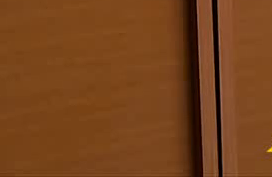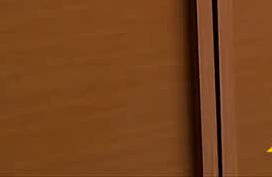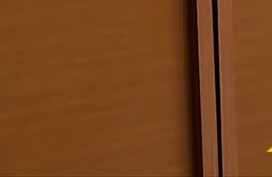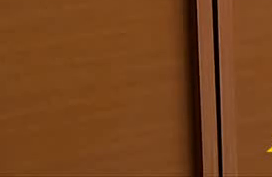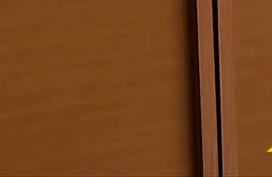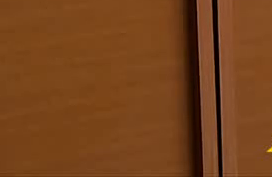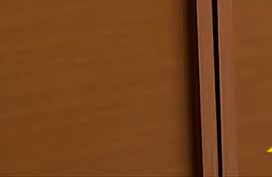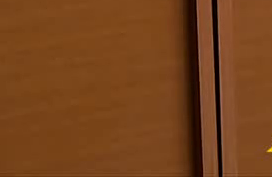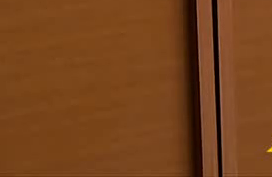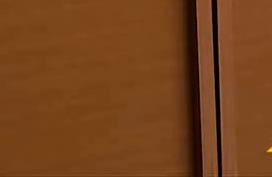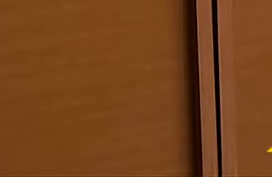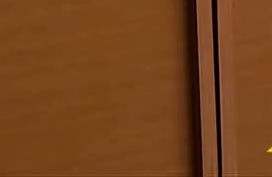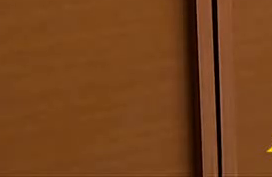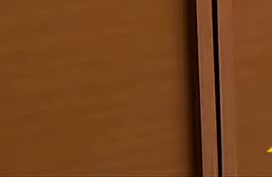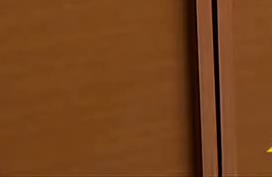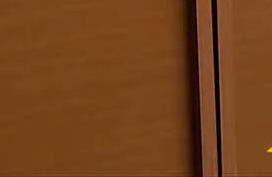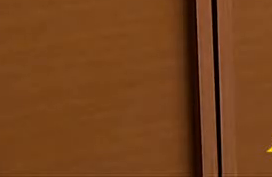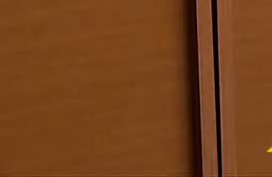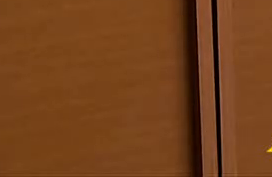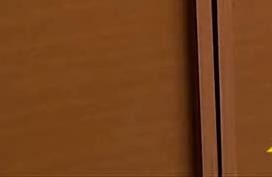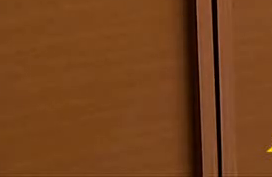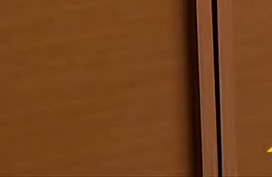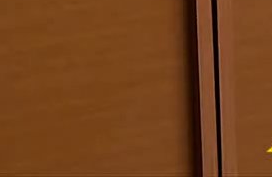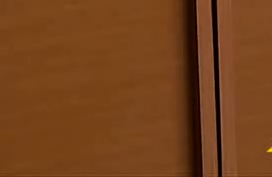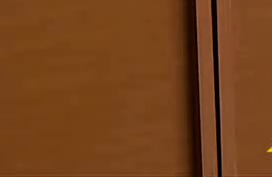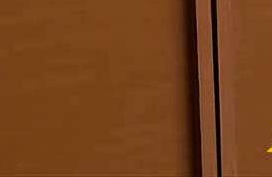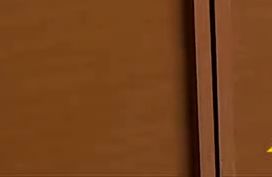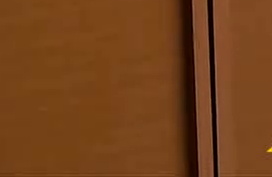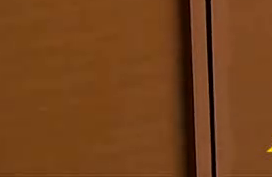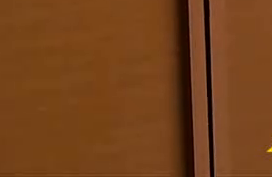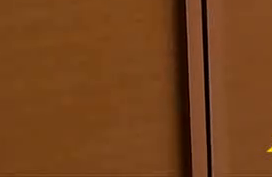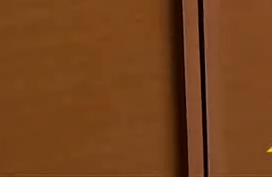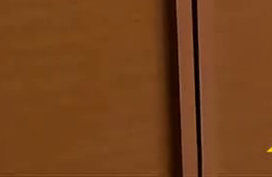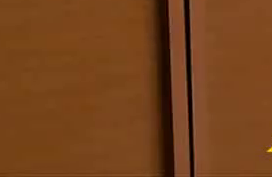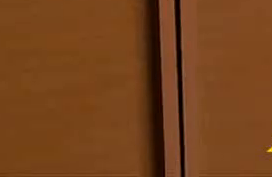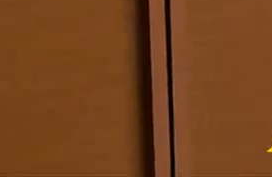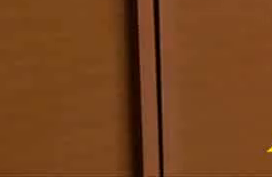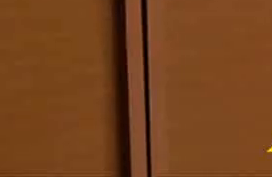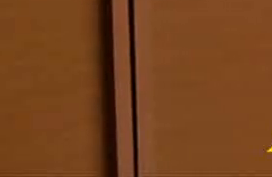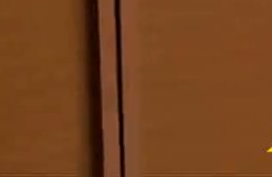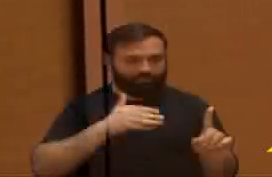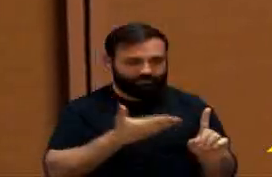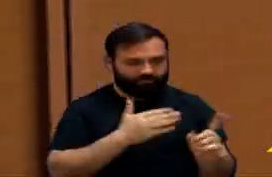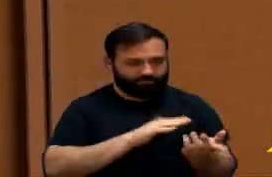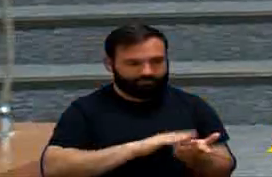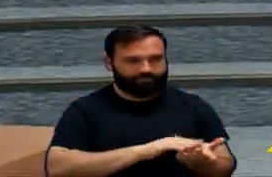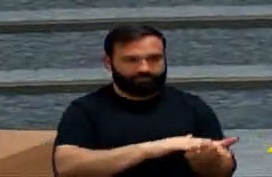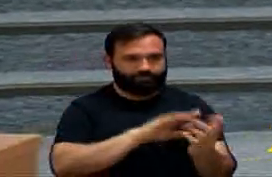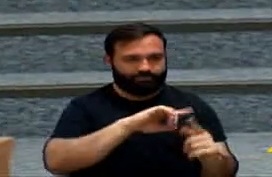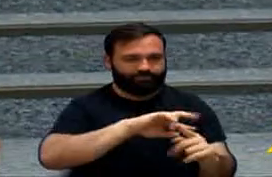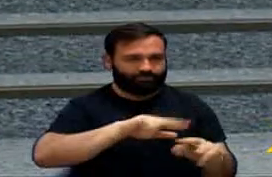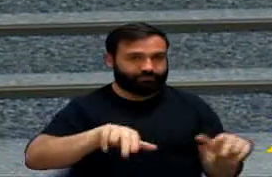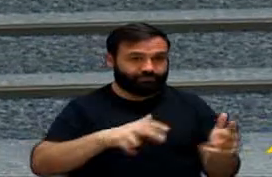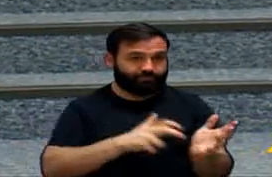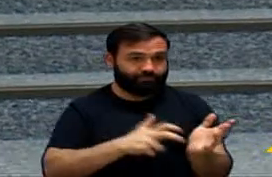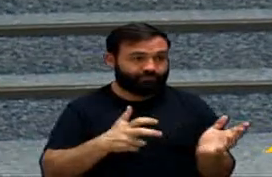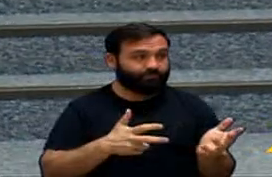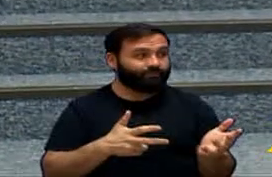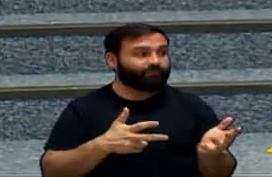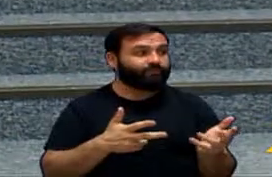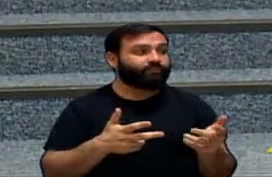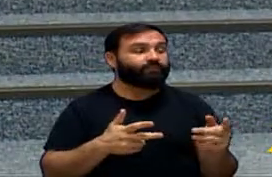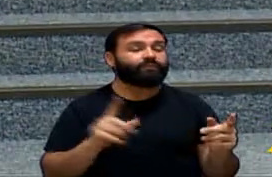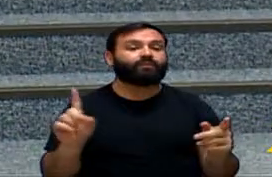bom dia a todos e a todas neste momento Então vamos dar início às homenagens desta manhã gostaria